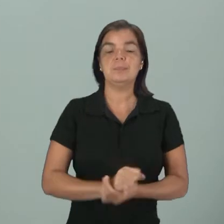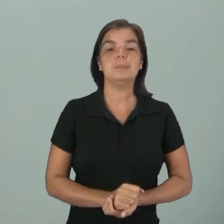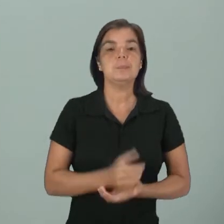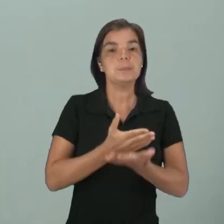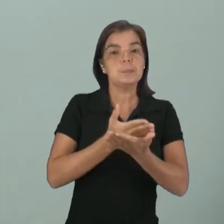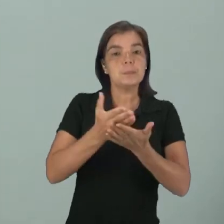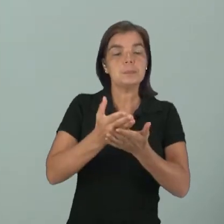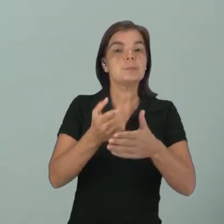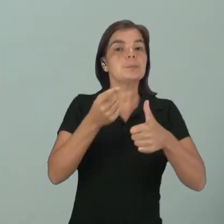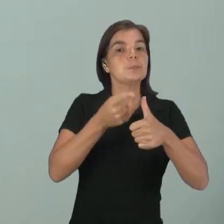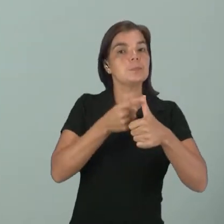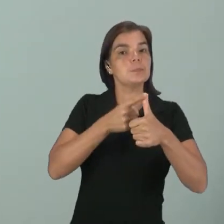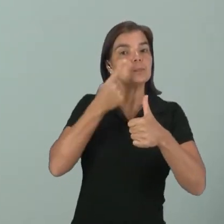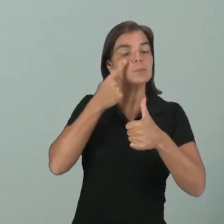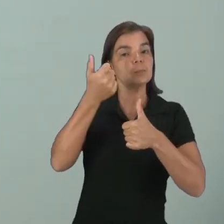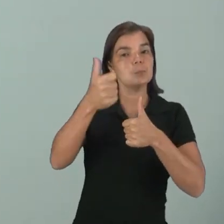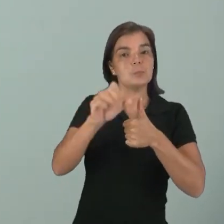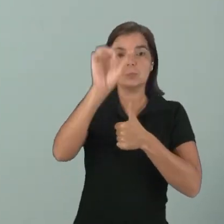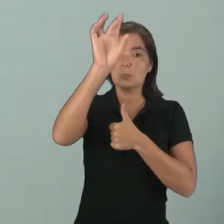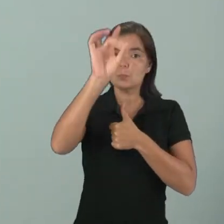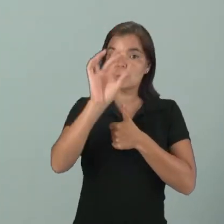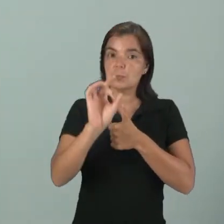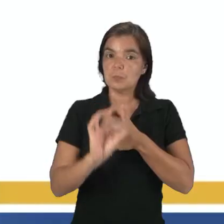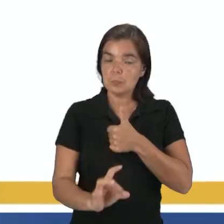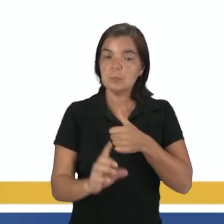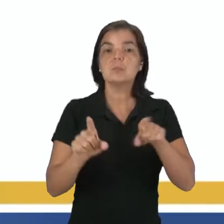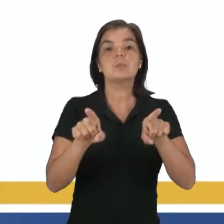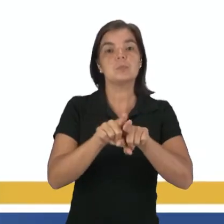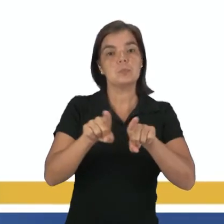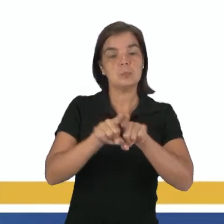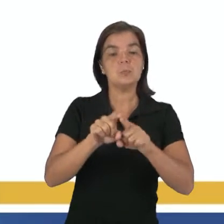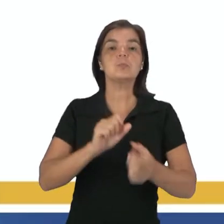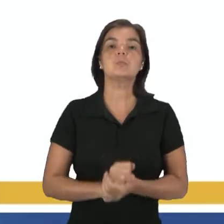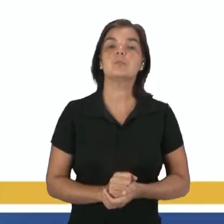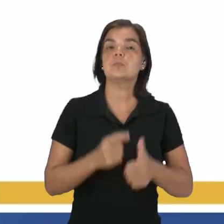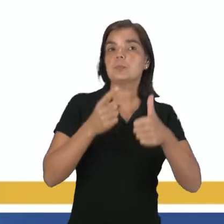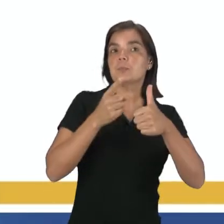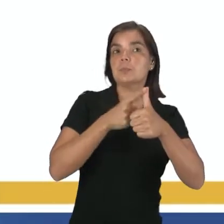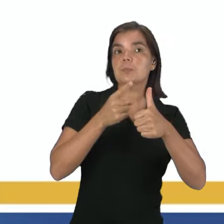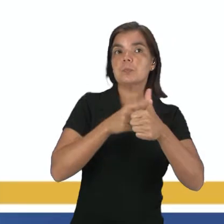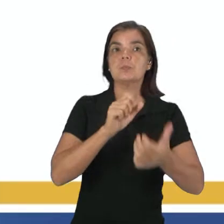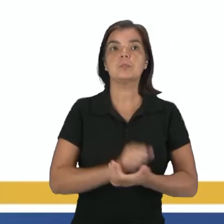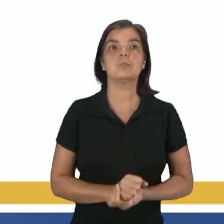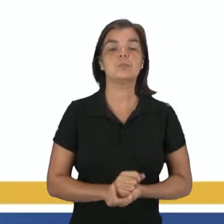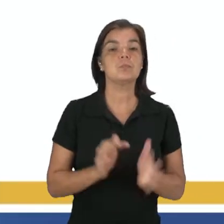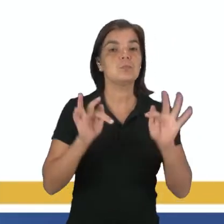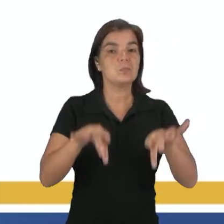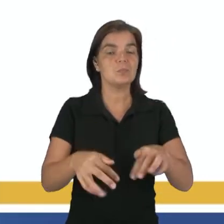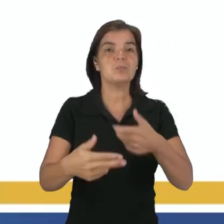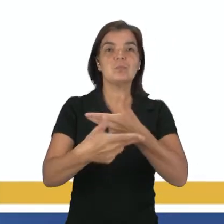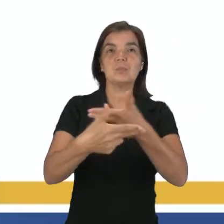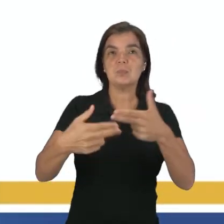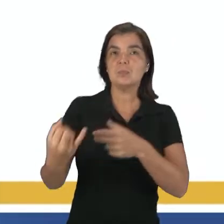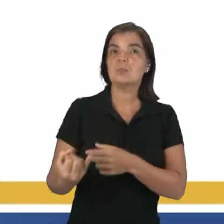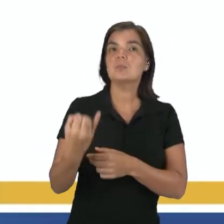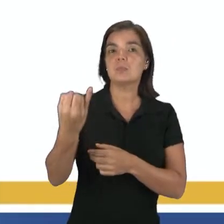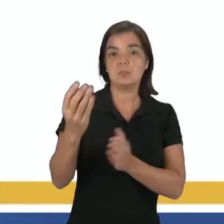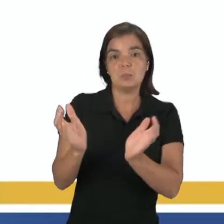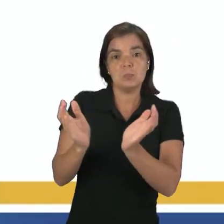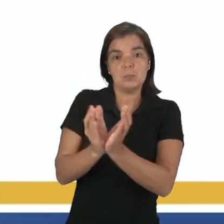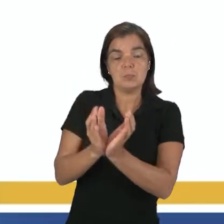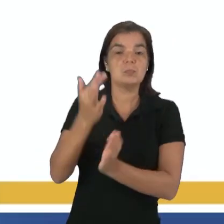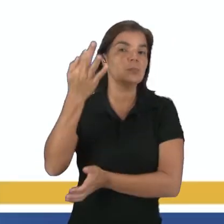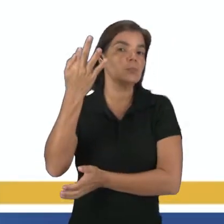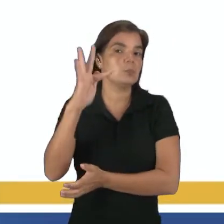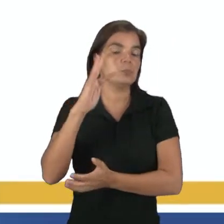vamos iniciar analisando cada um desses impactos. O primeiro deles, fim dos privilégios de classe